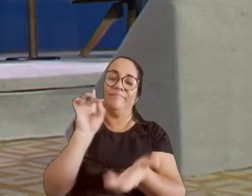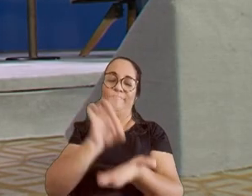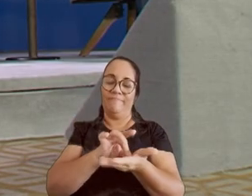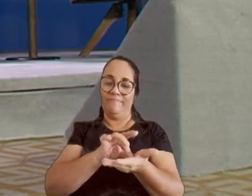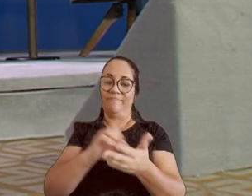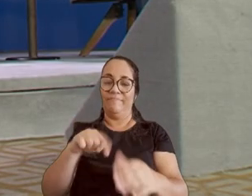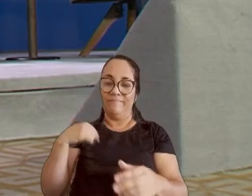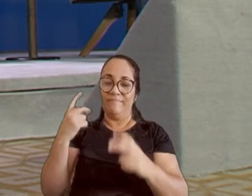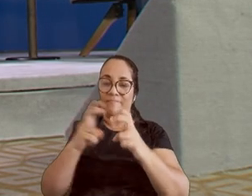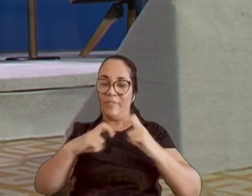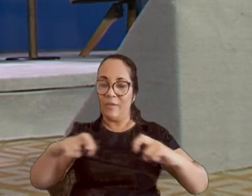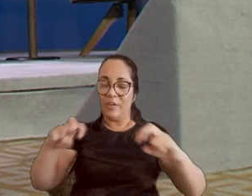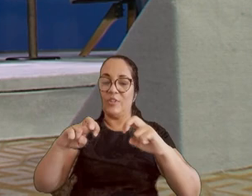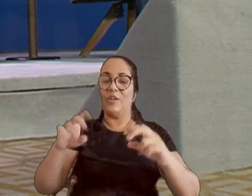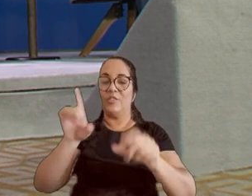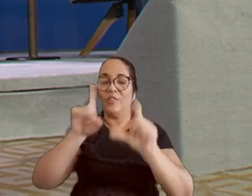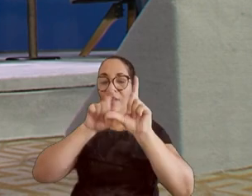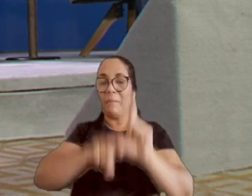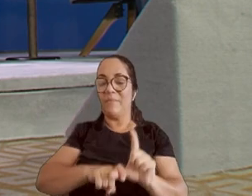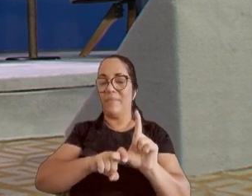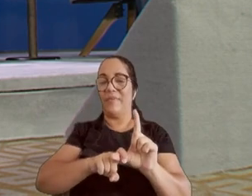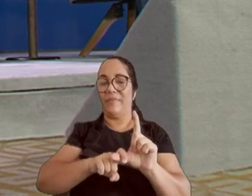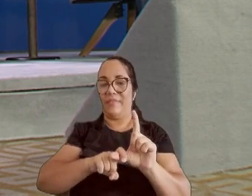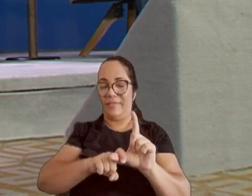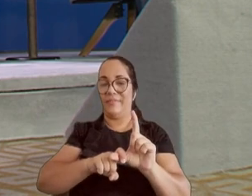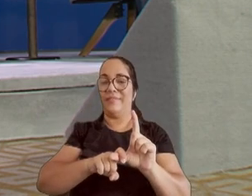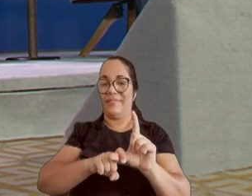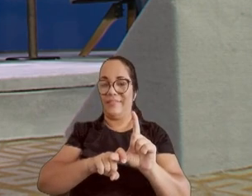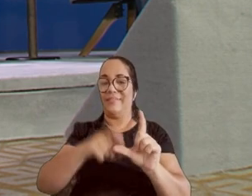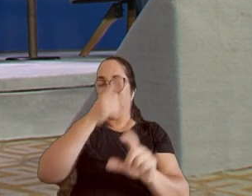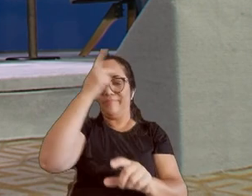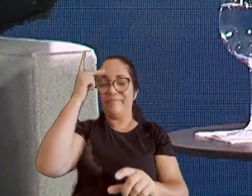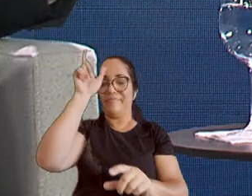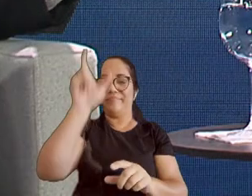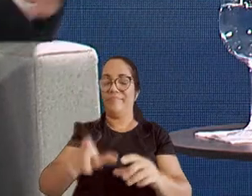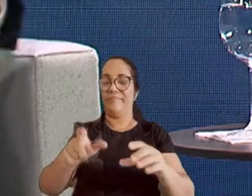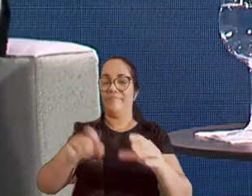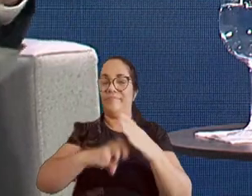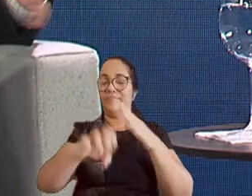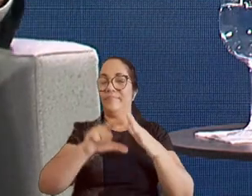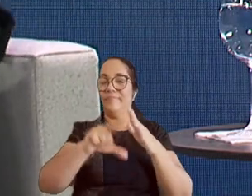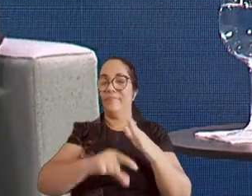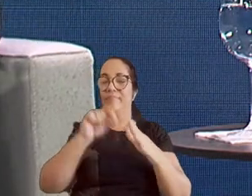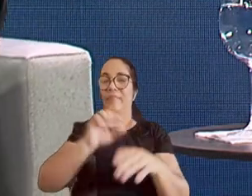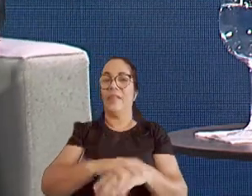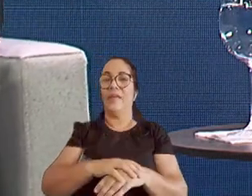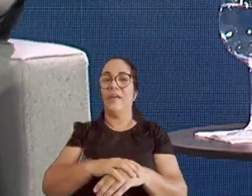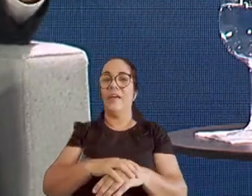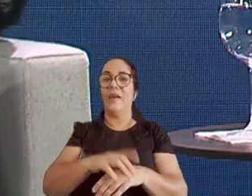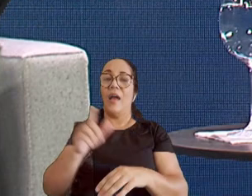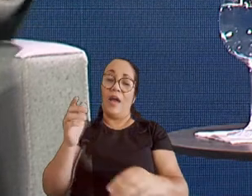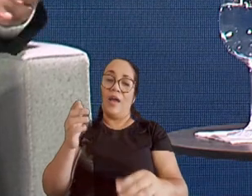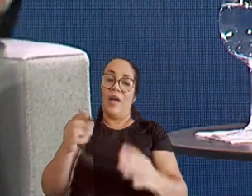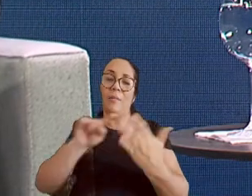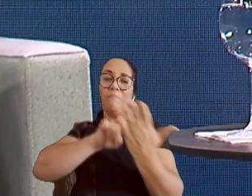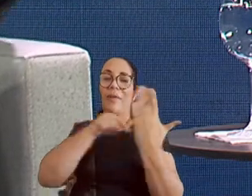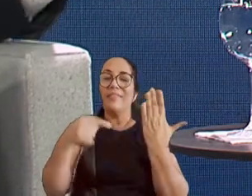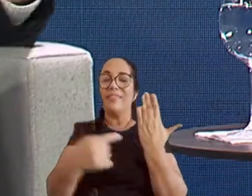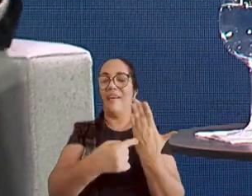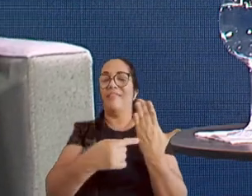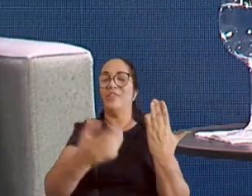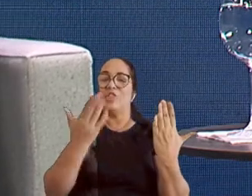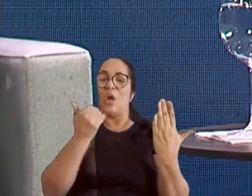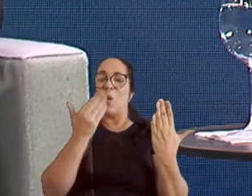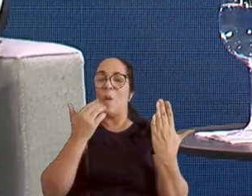empreendedor e voltando aqui um pouco no ponto do filme dos acnes né acho que a gente tá comendo o queijo né a gente quer comer um queijo cada vez maior